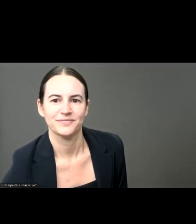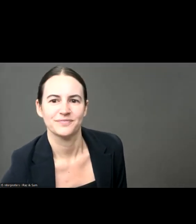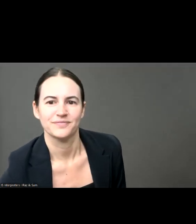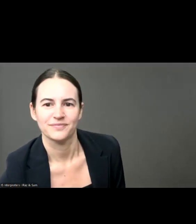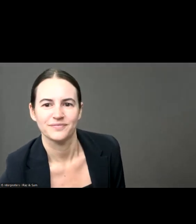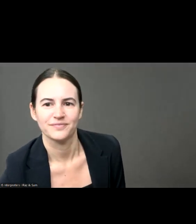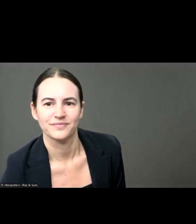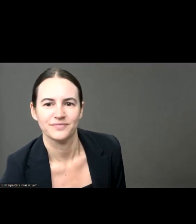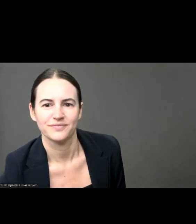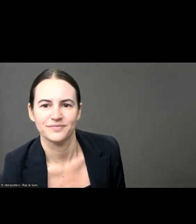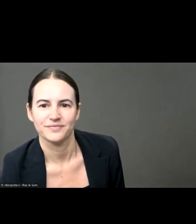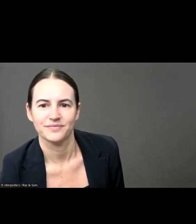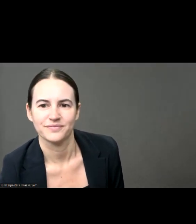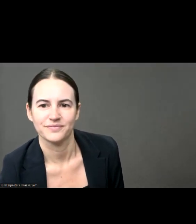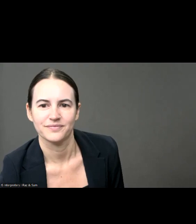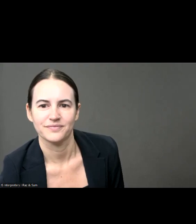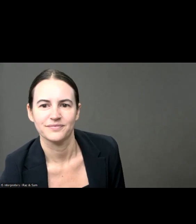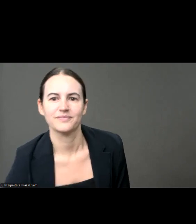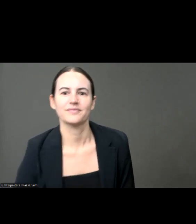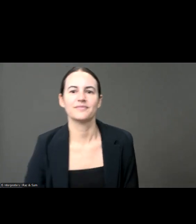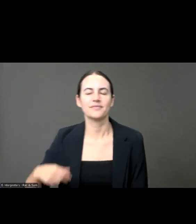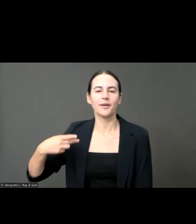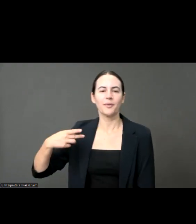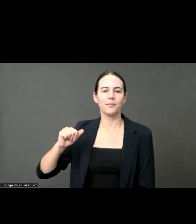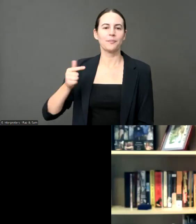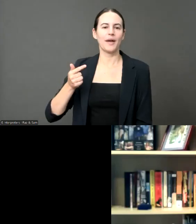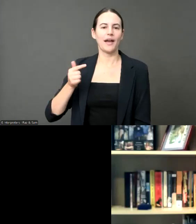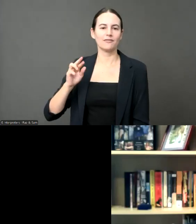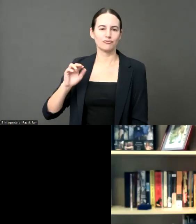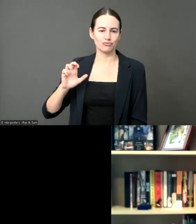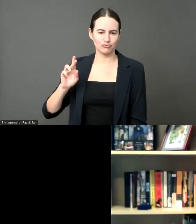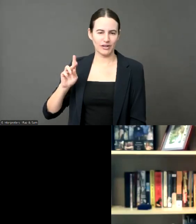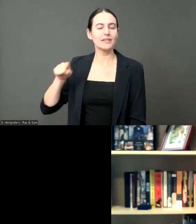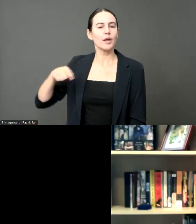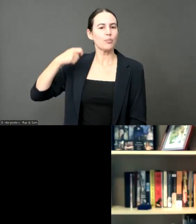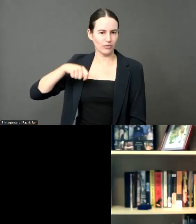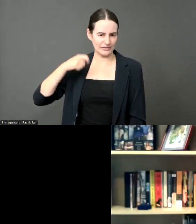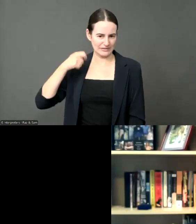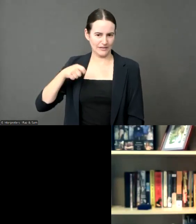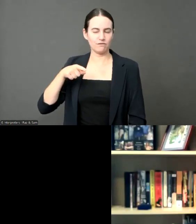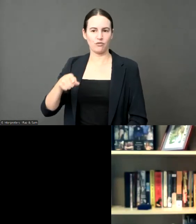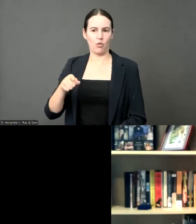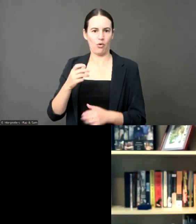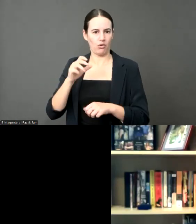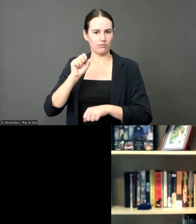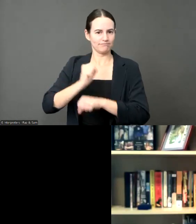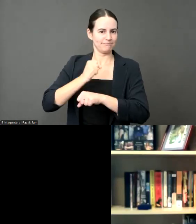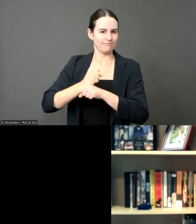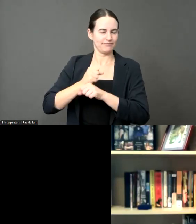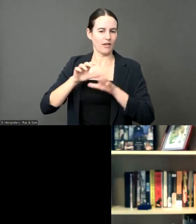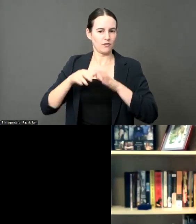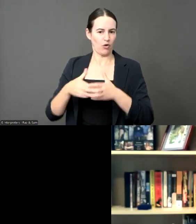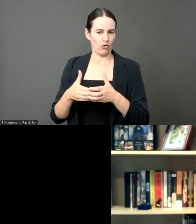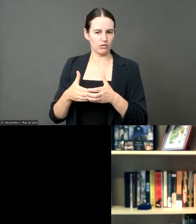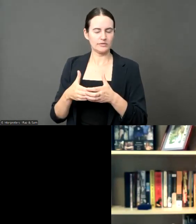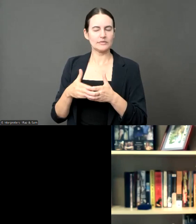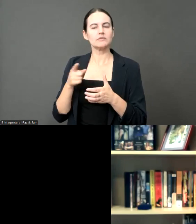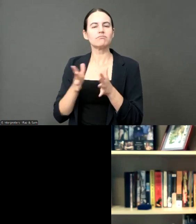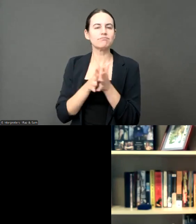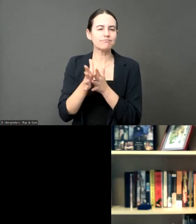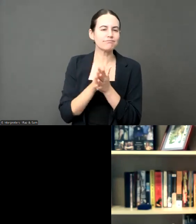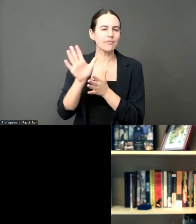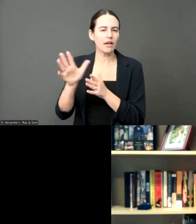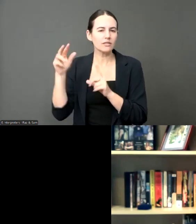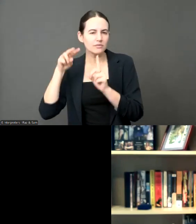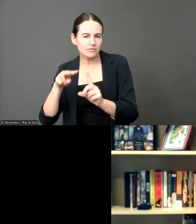Karen, que é presidente da Força de Tarefa e presidente também da Global Health,